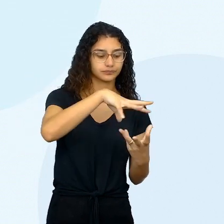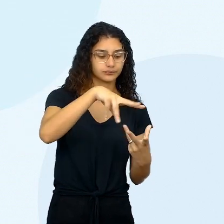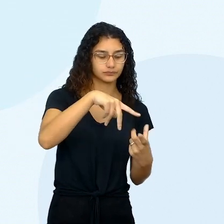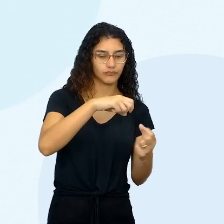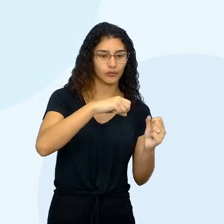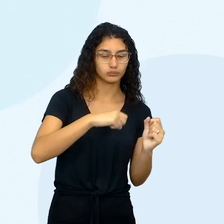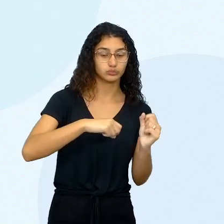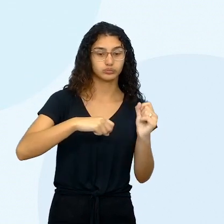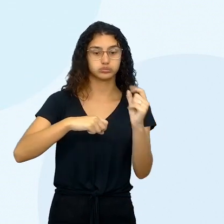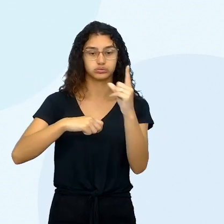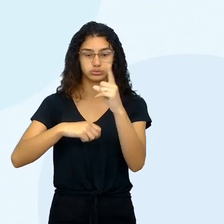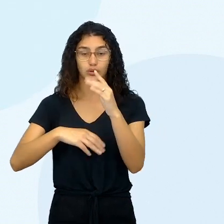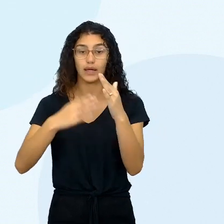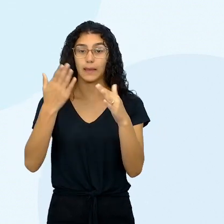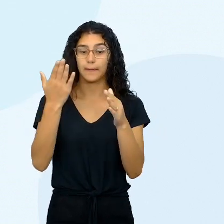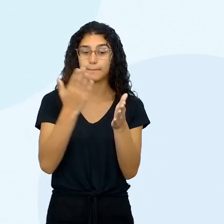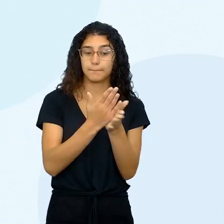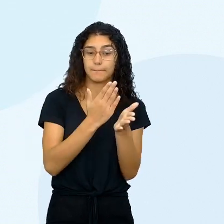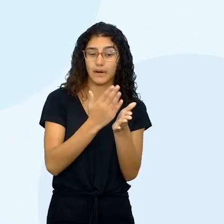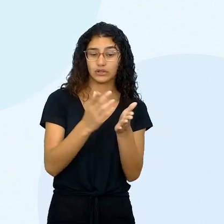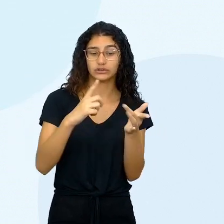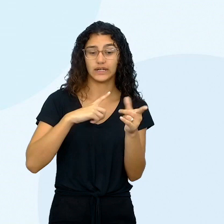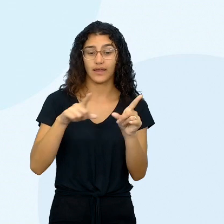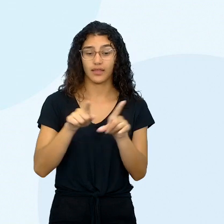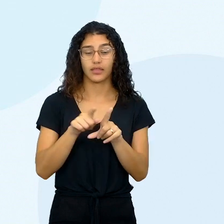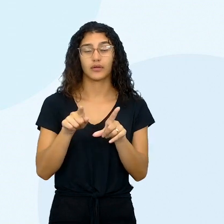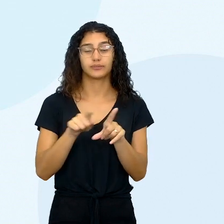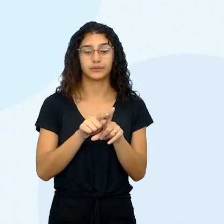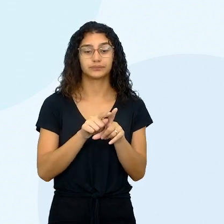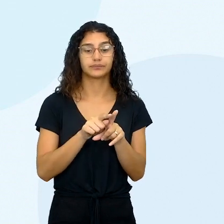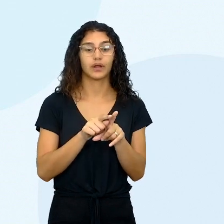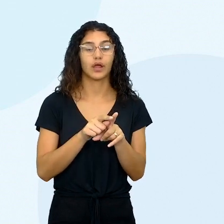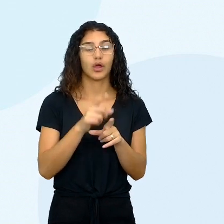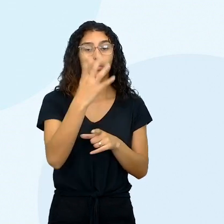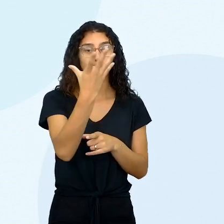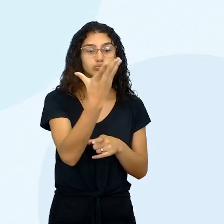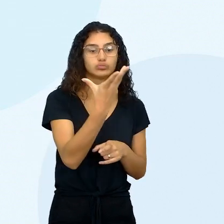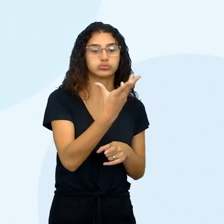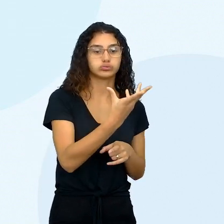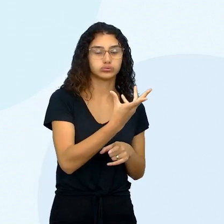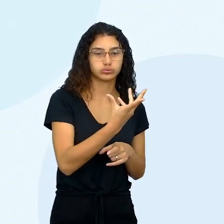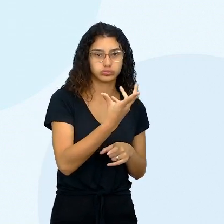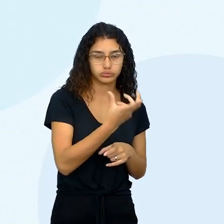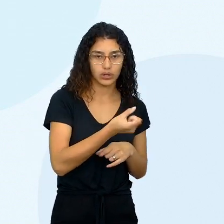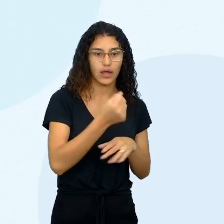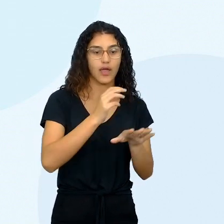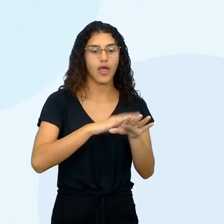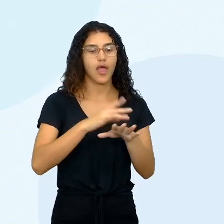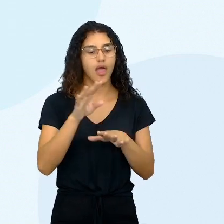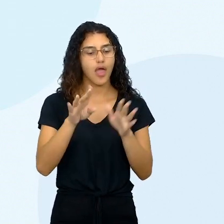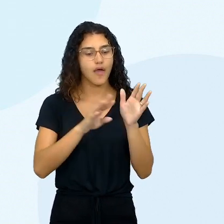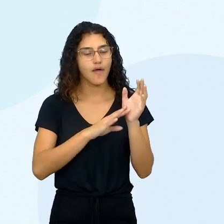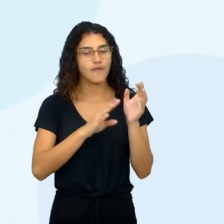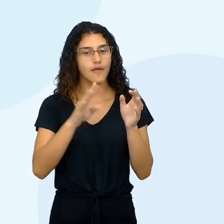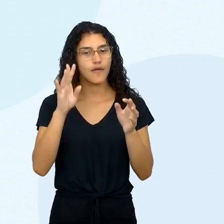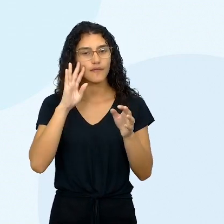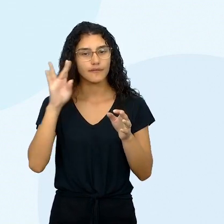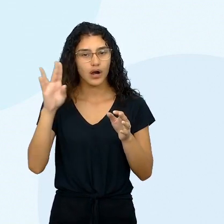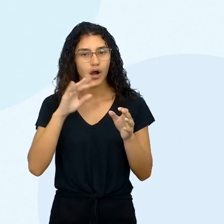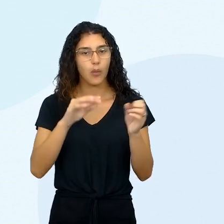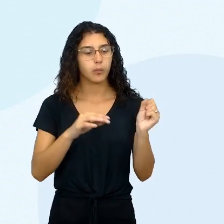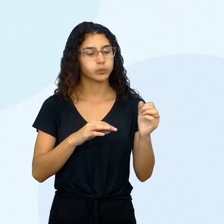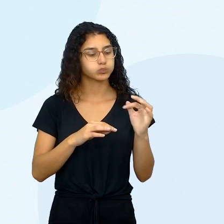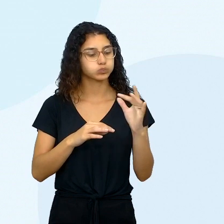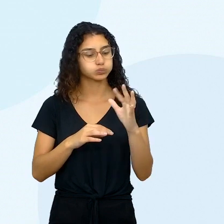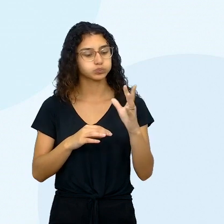espaço, e parte dessa radiação solar, ela é filtrada e ela se reflete, ela vai se refletindo